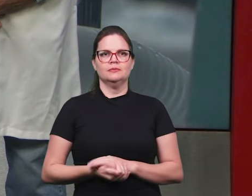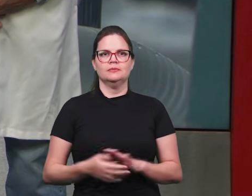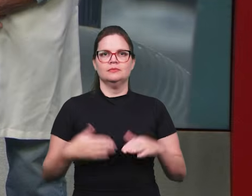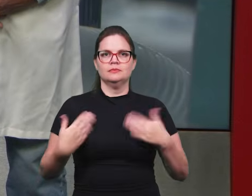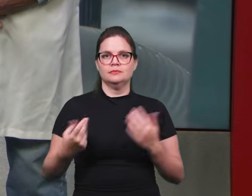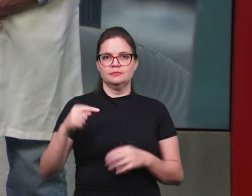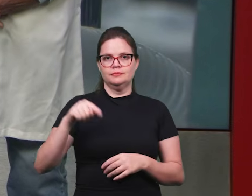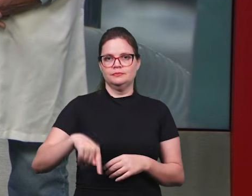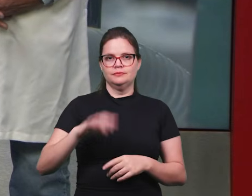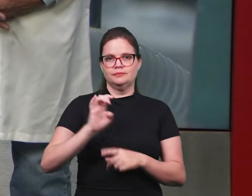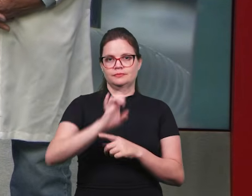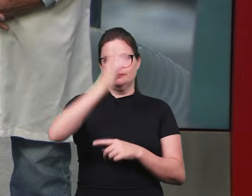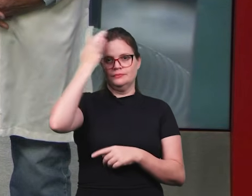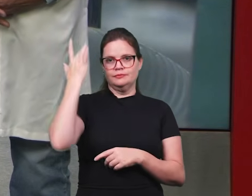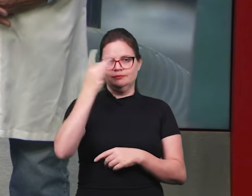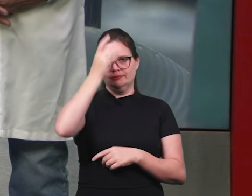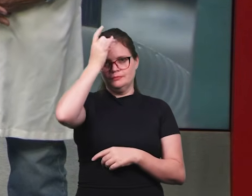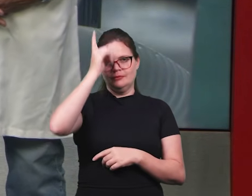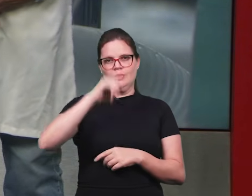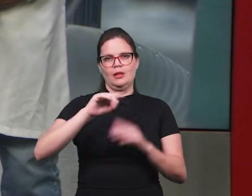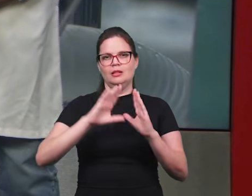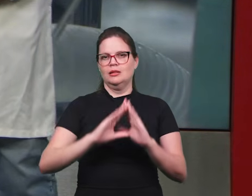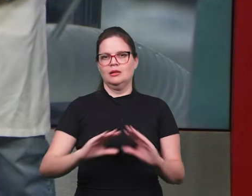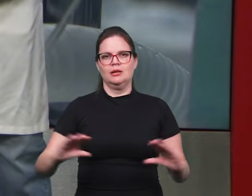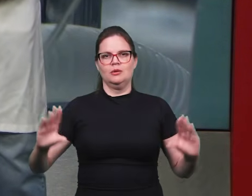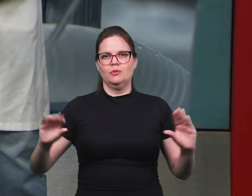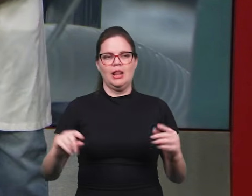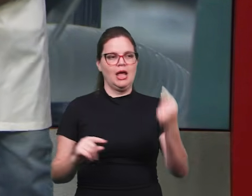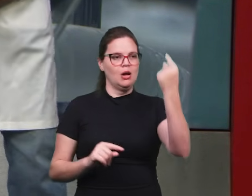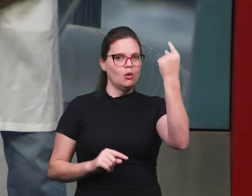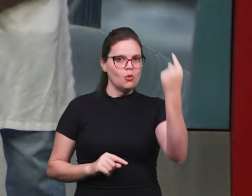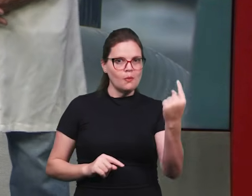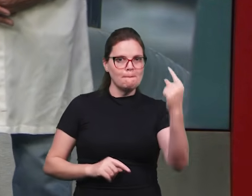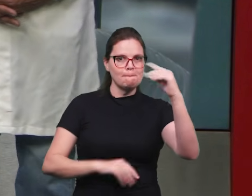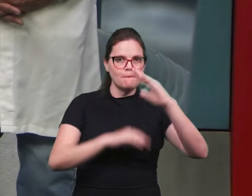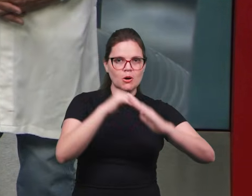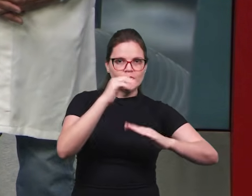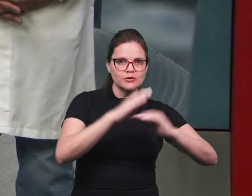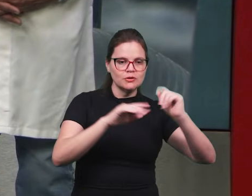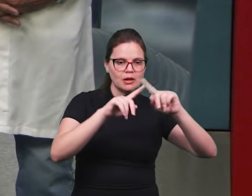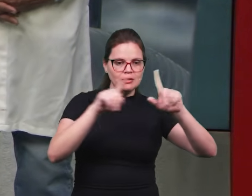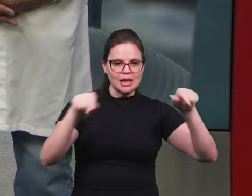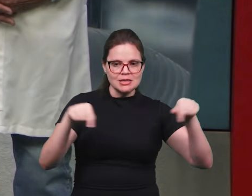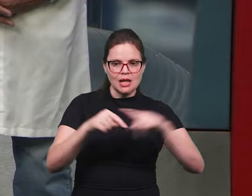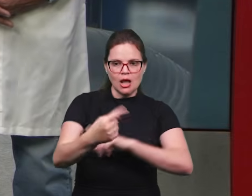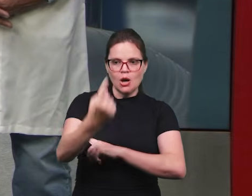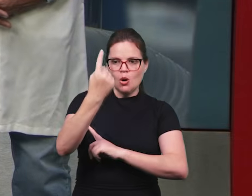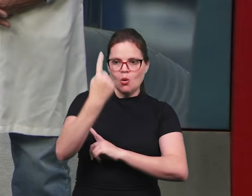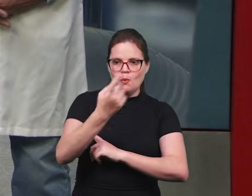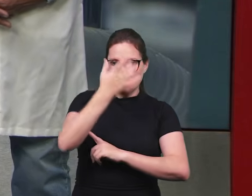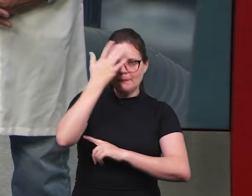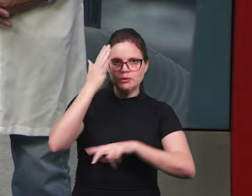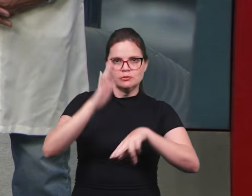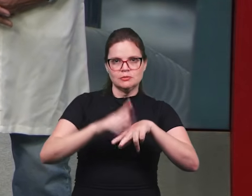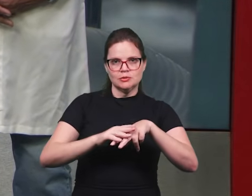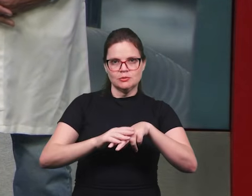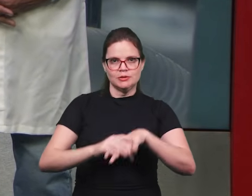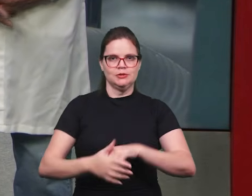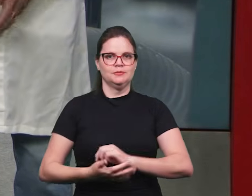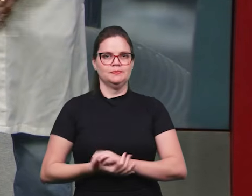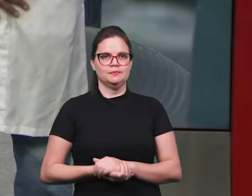colegas. Então, assim, aqui no Espírito Santo, é muito tranquilo, nós temos um anestesista por sala com muita segurança.